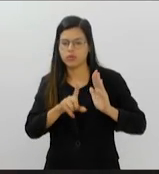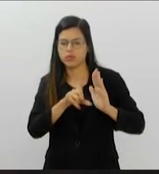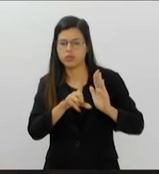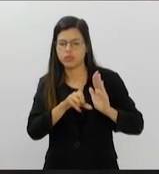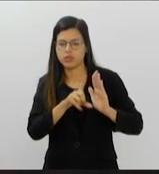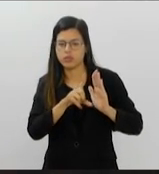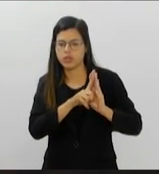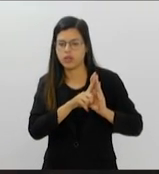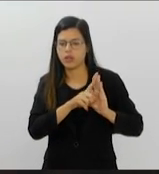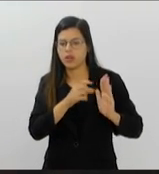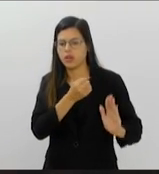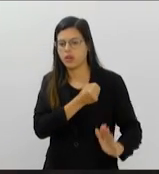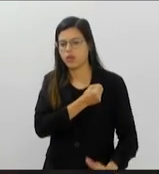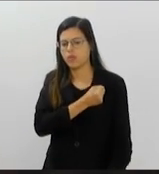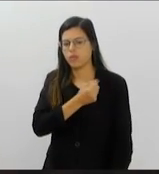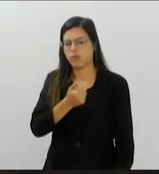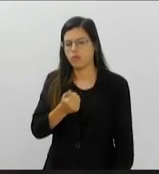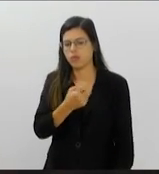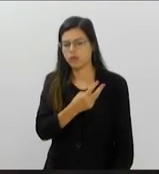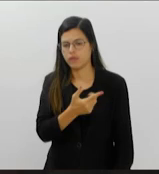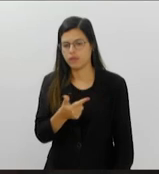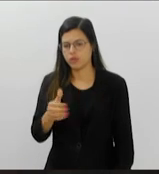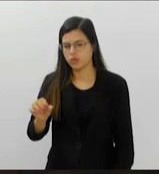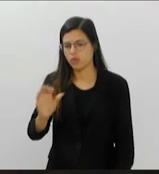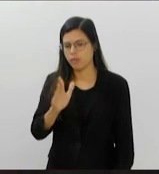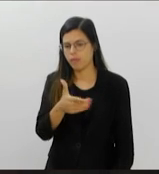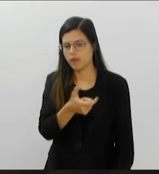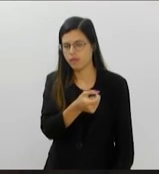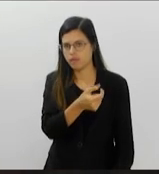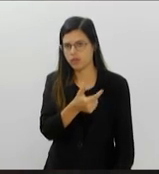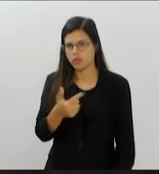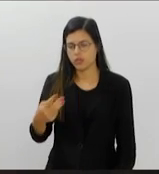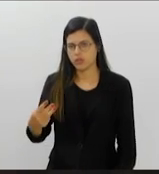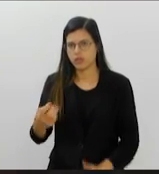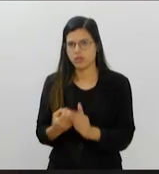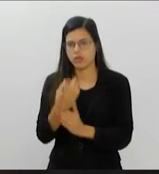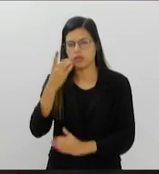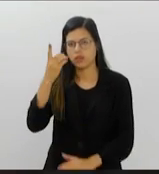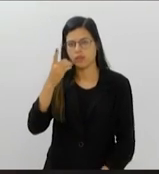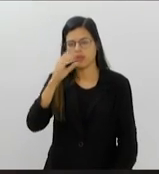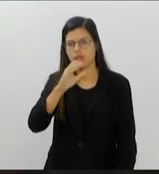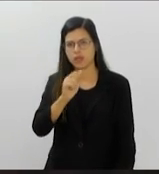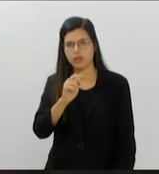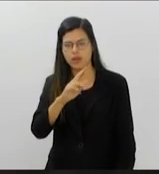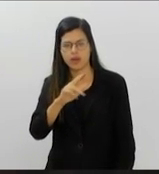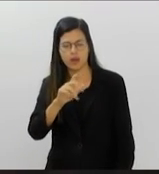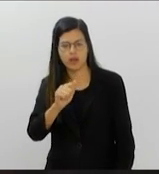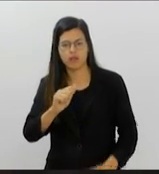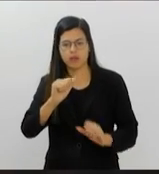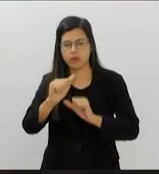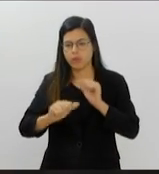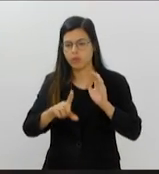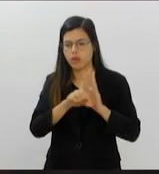número 1329 de 2023, de autoria da deputada Carla Machado, que altera a lei número